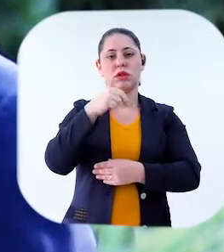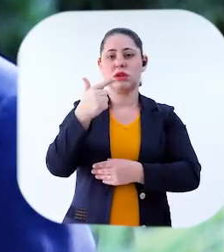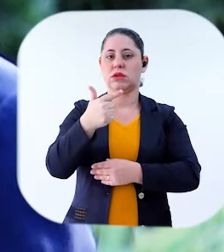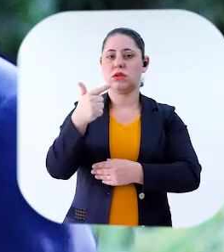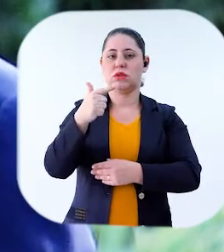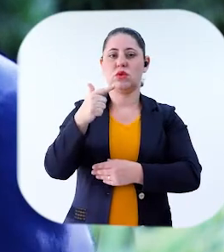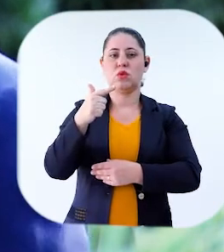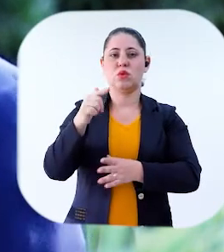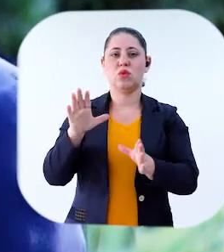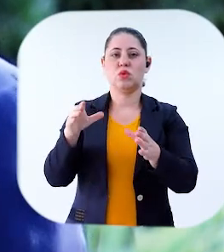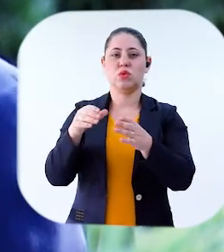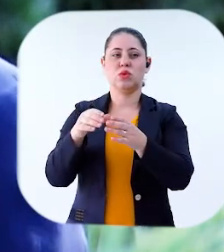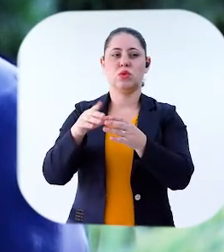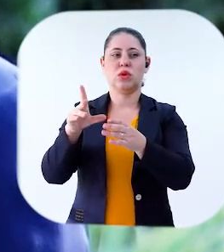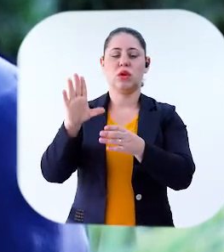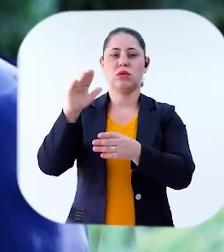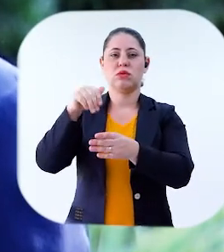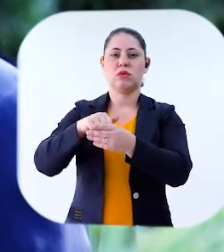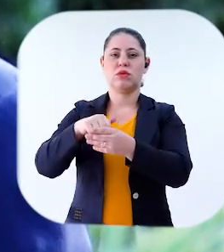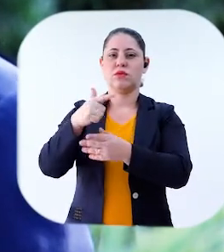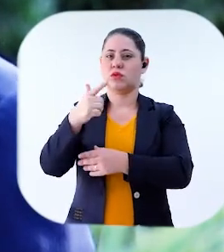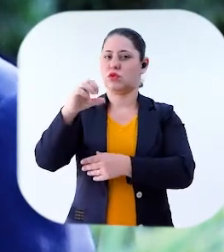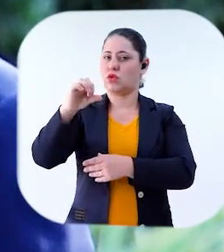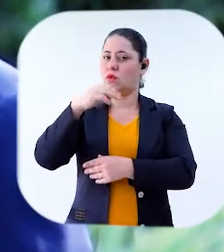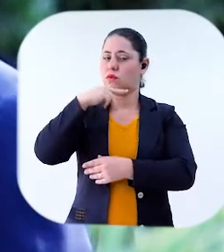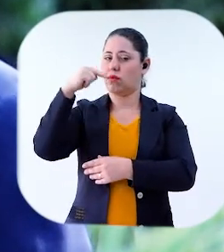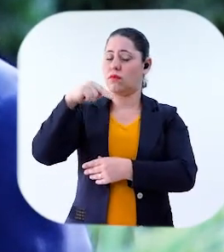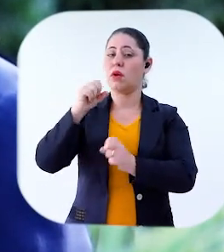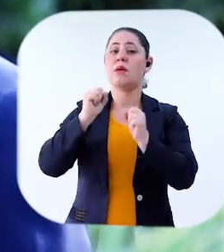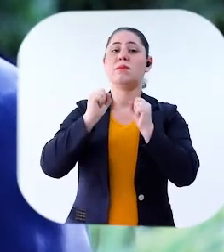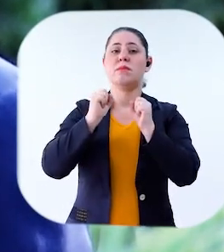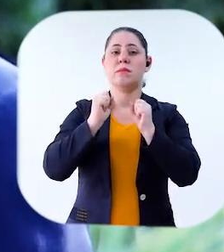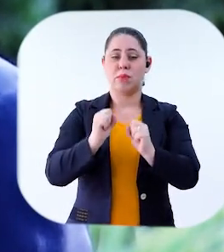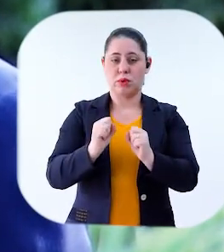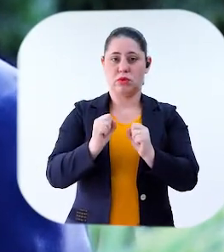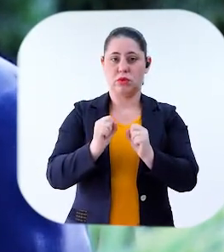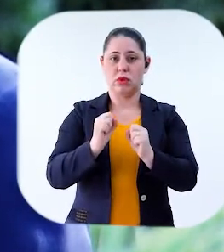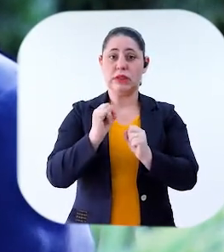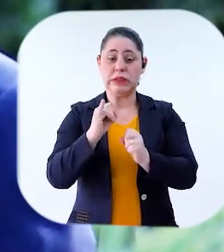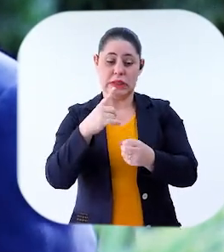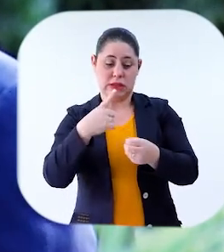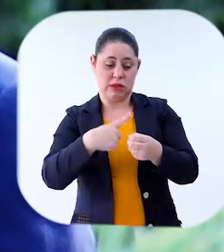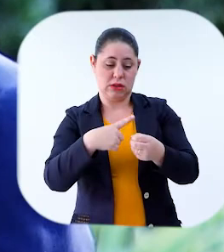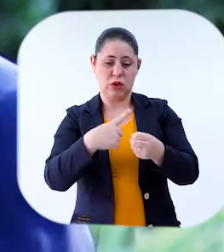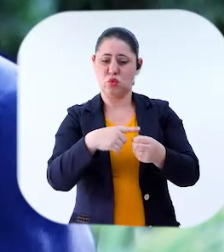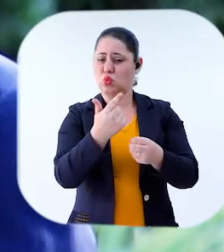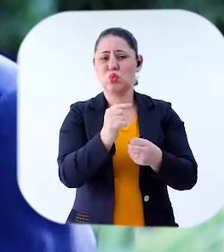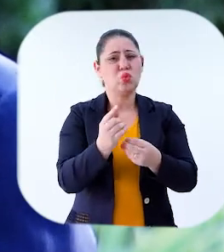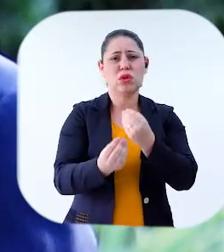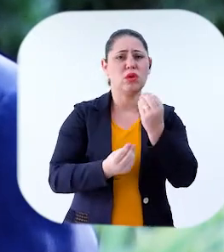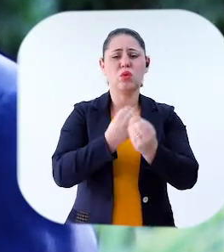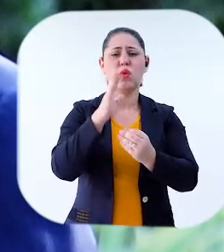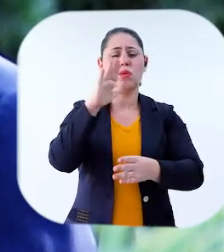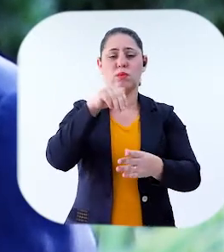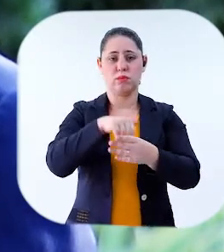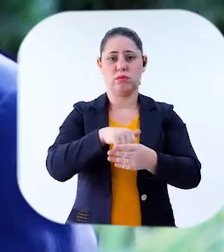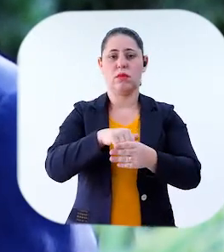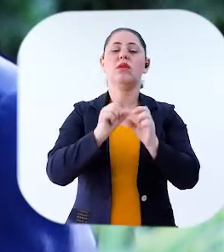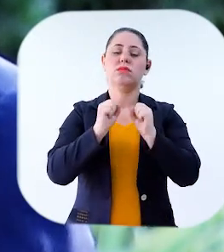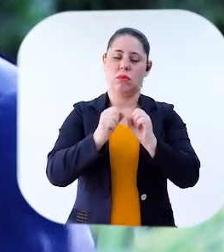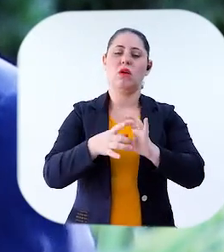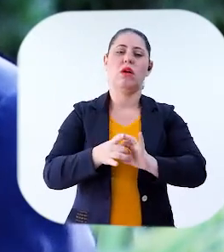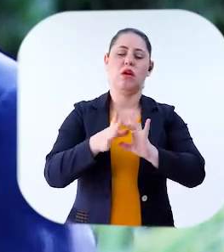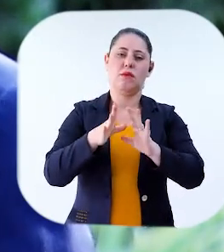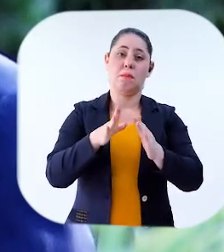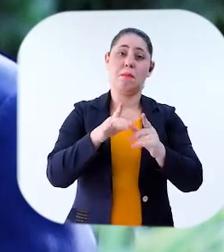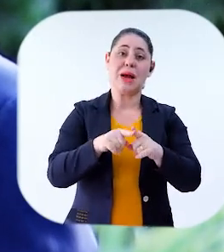nas cidades onde houver, 29 de novembro. Há possibilidade, desde que a cidade não tenha condições de realizar